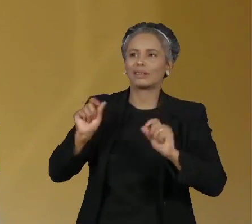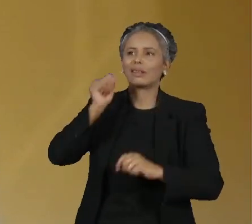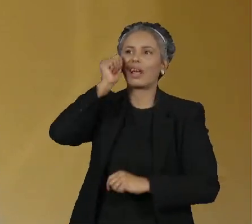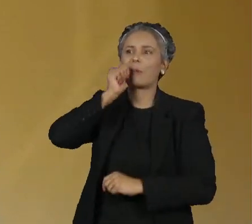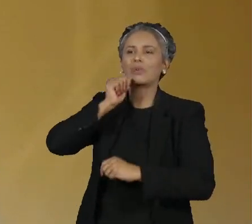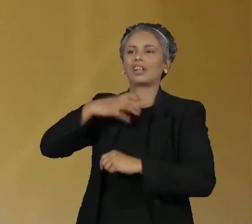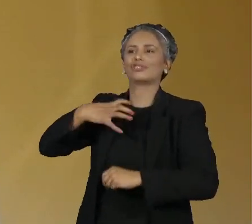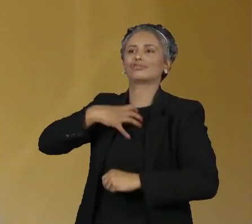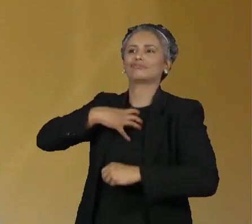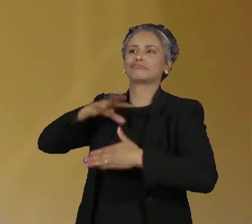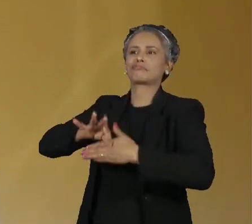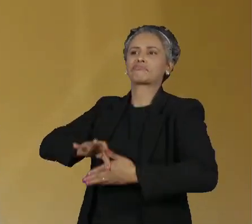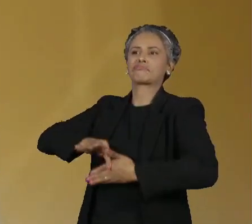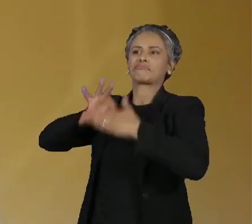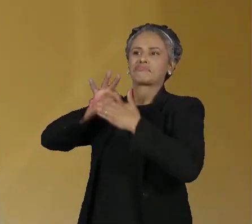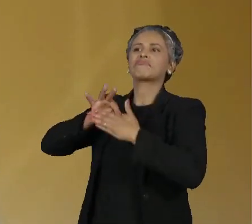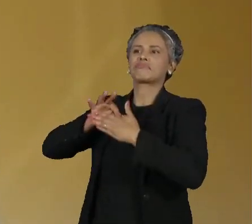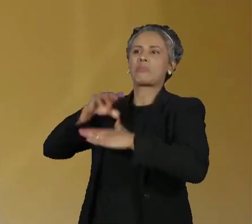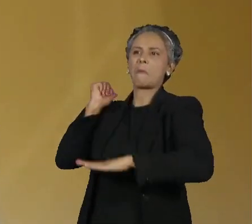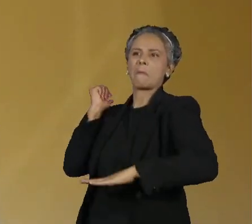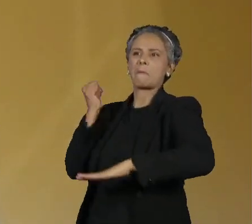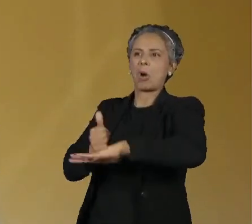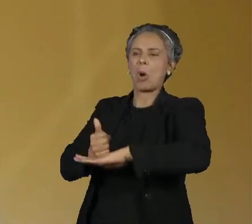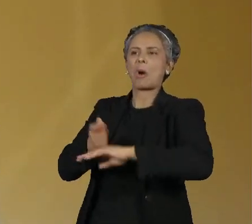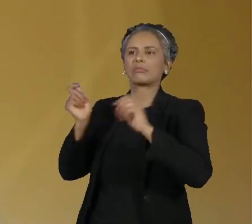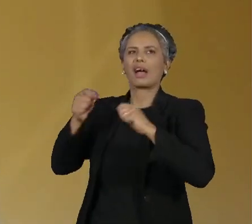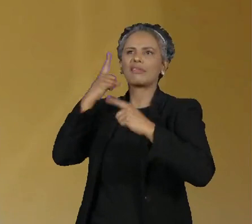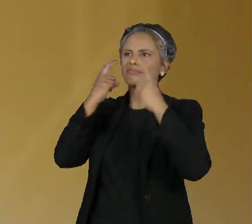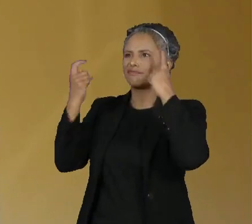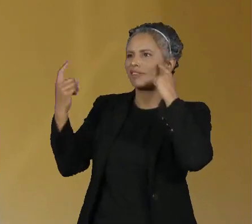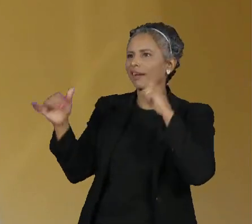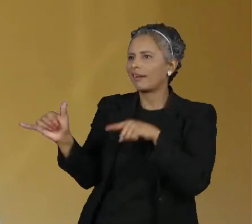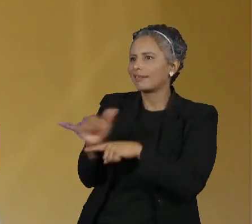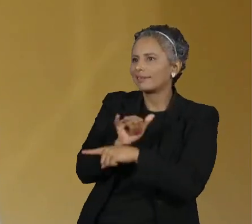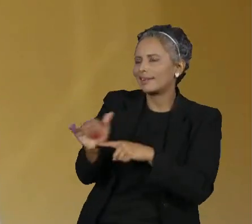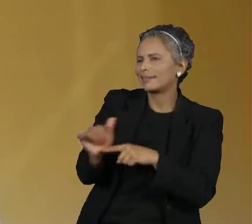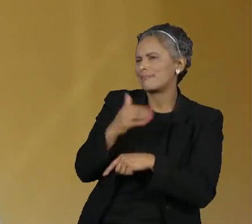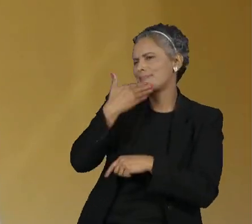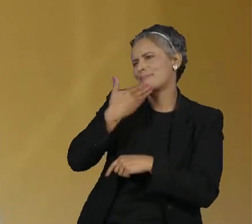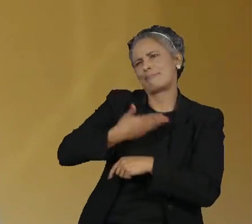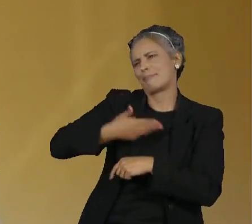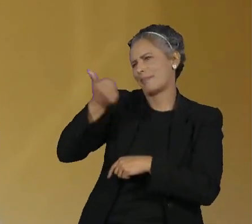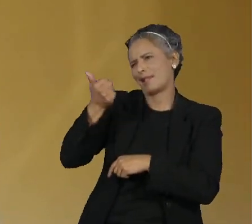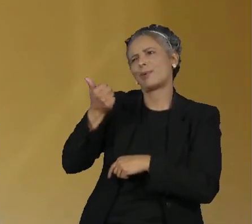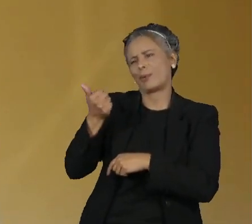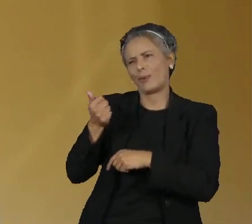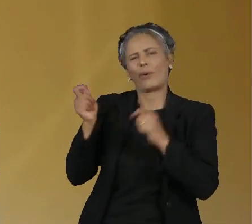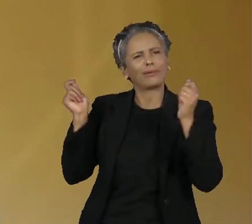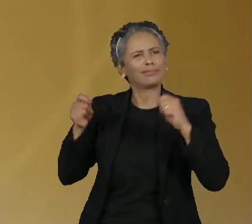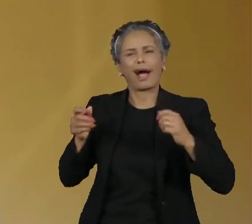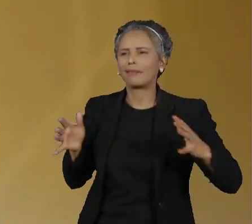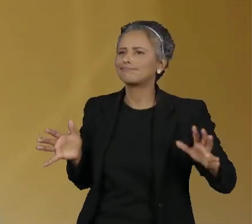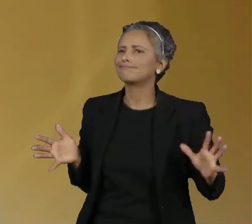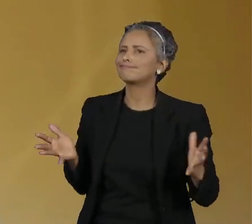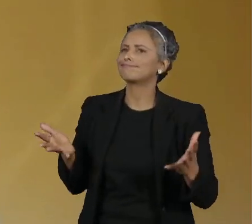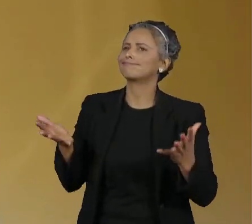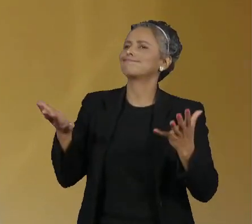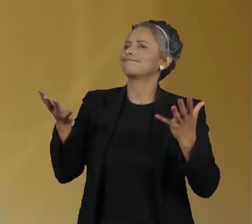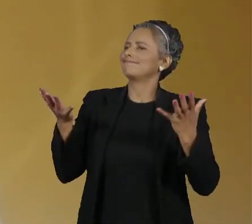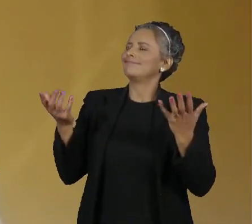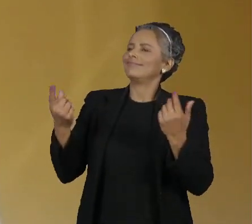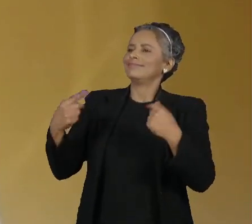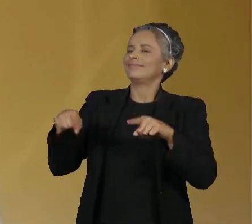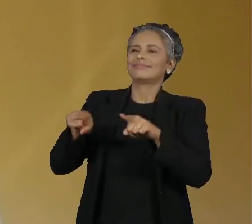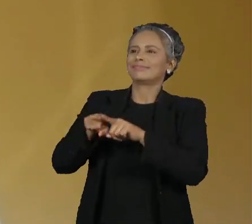diferenciado e que podem criar estratégias melhores e que se enquadrem melhor